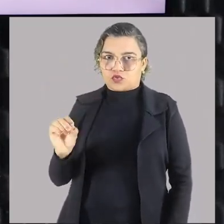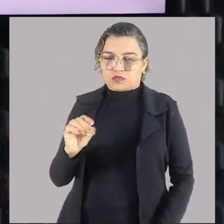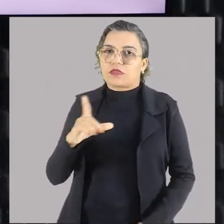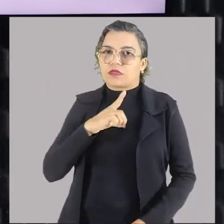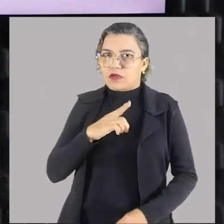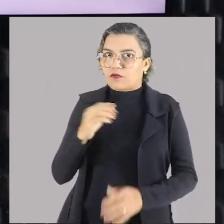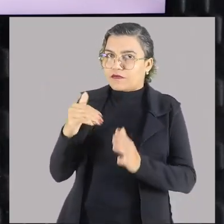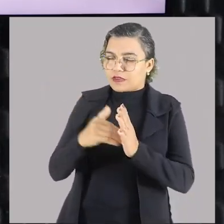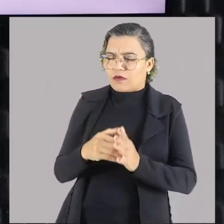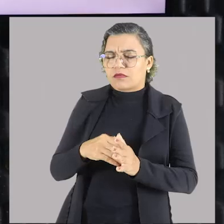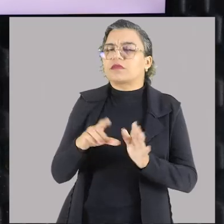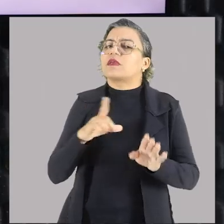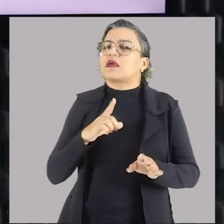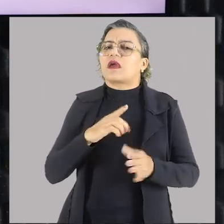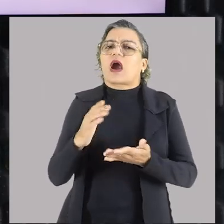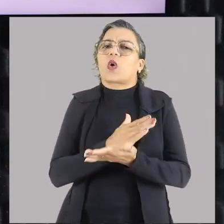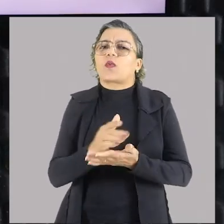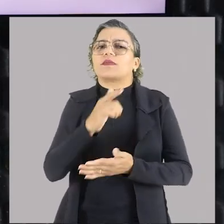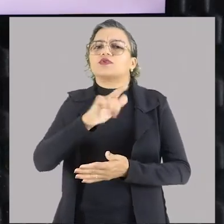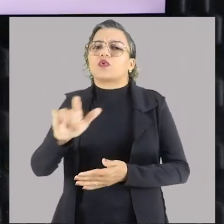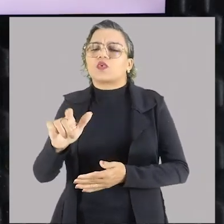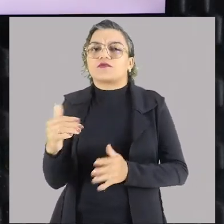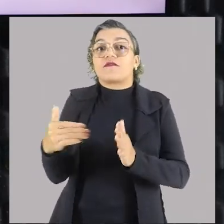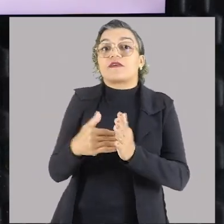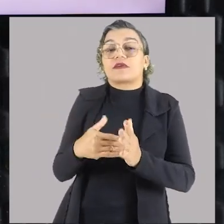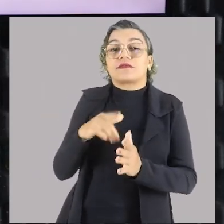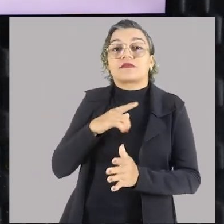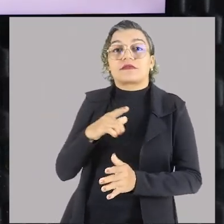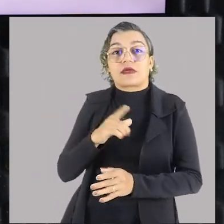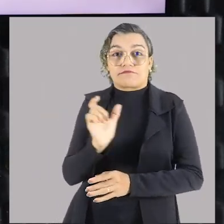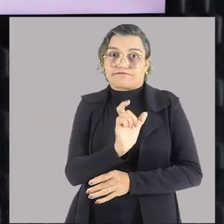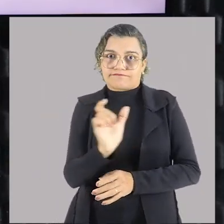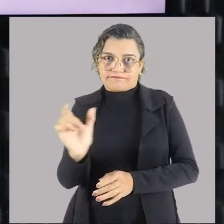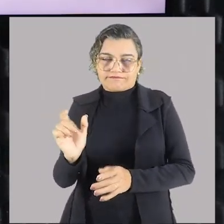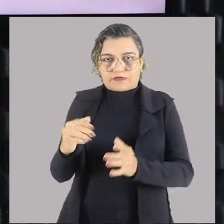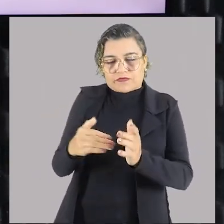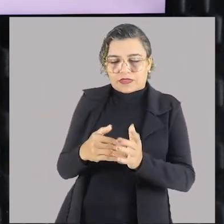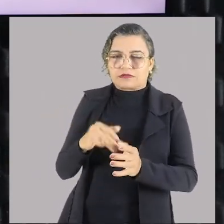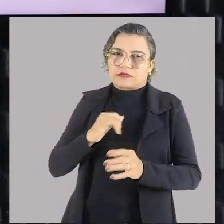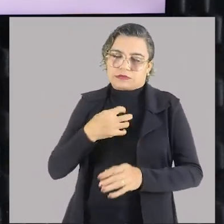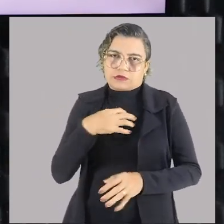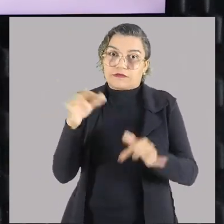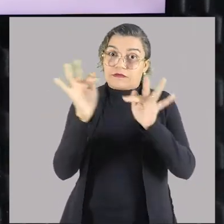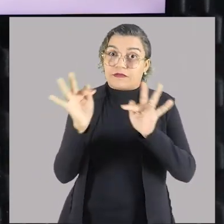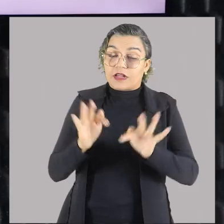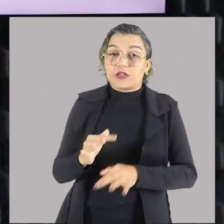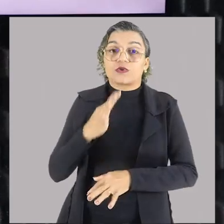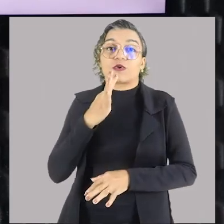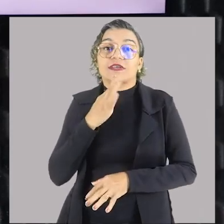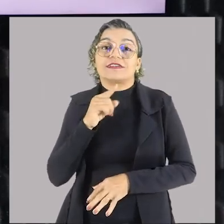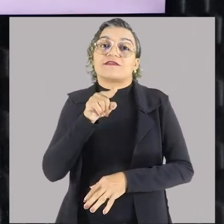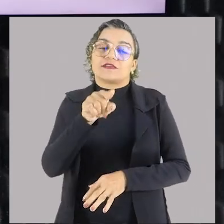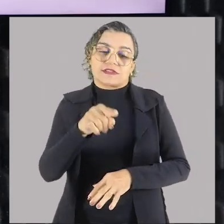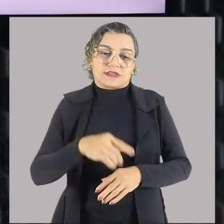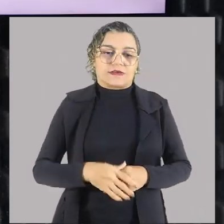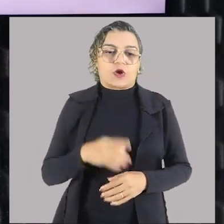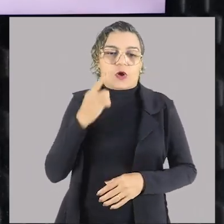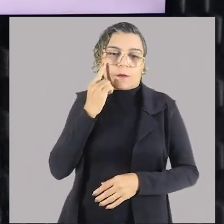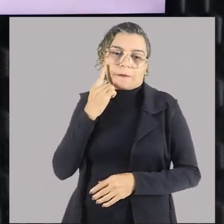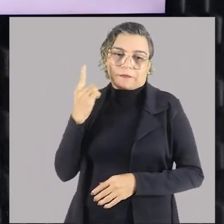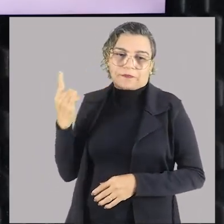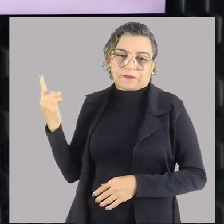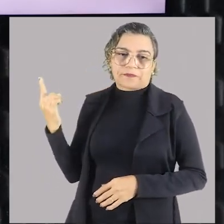outras terminologias, ó. Você pode dizer happy to meet you, tô feliz de conhecer você, ou pleased to meet